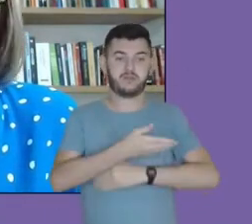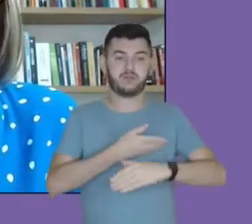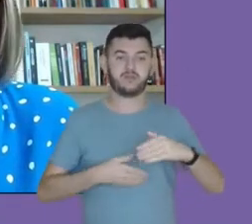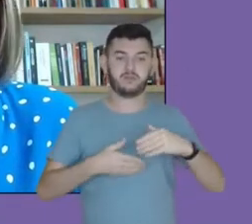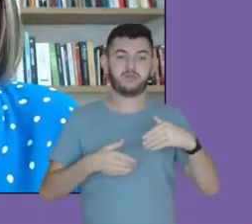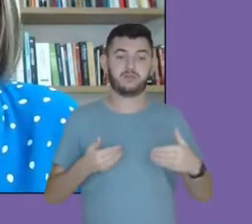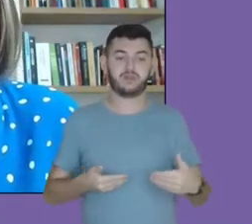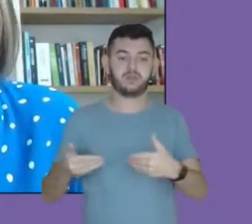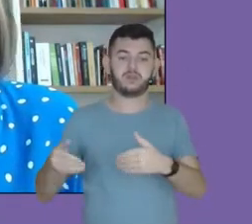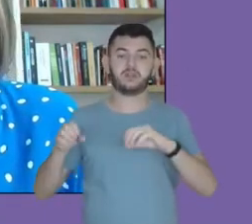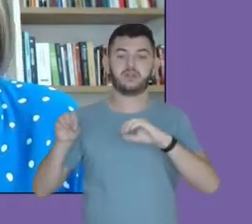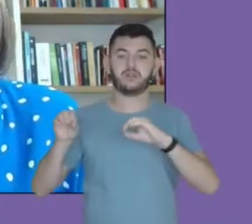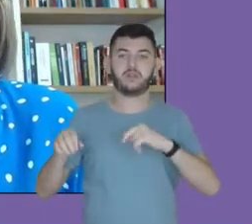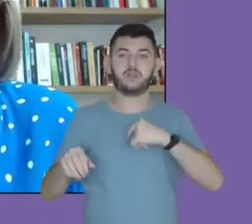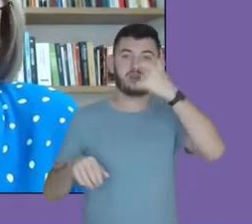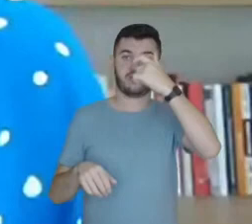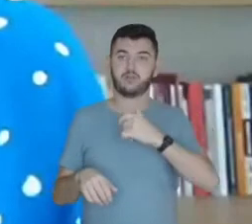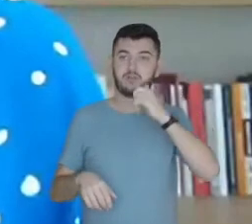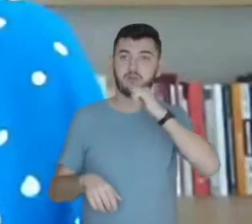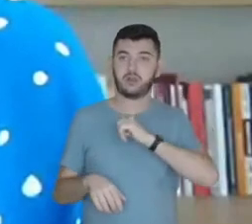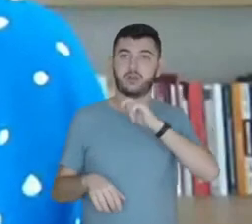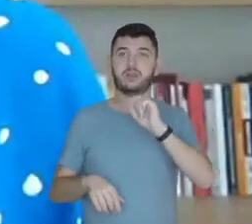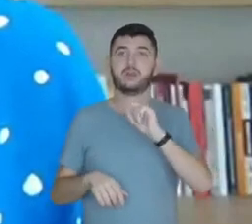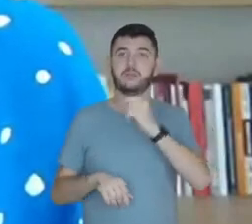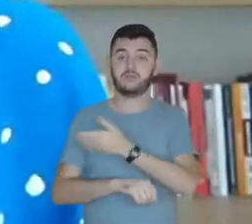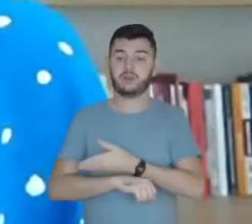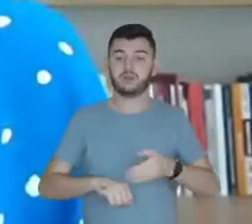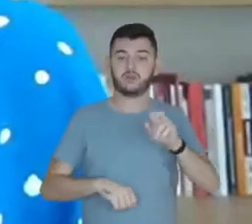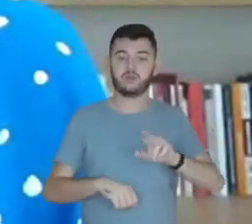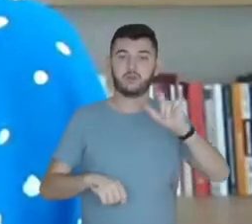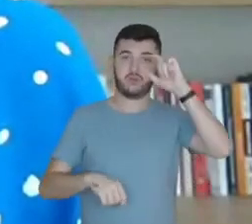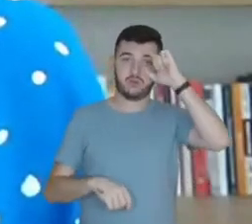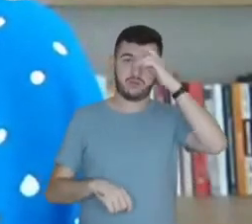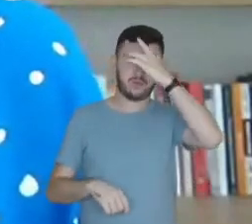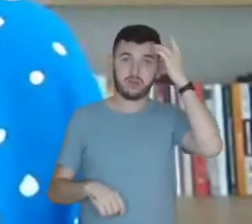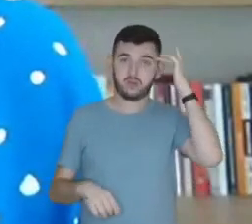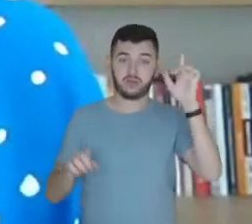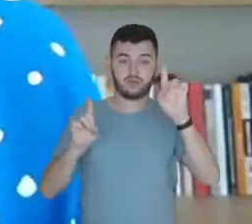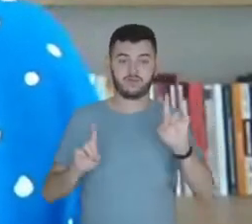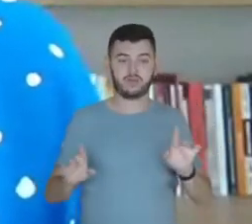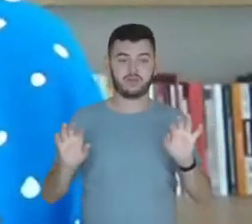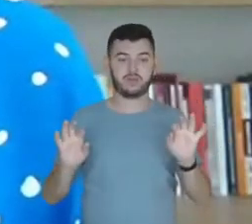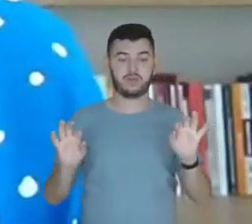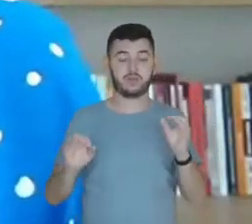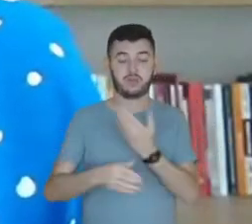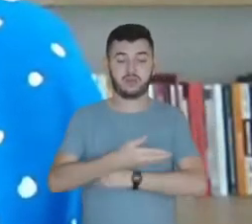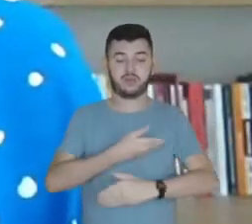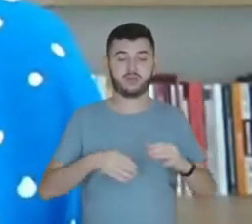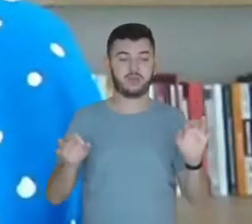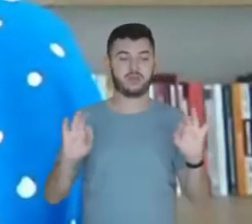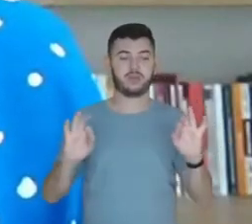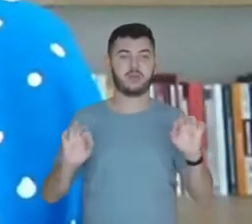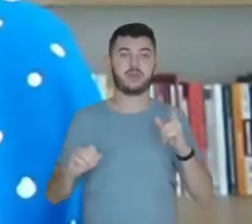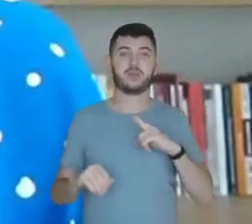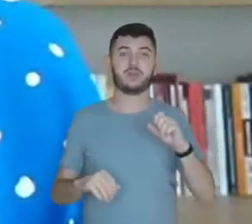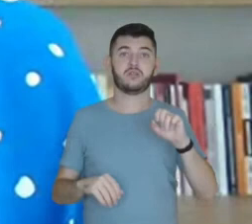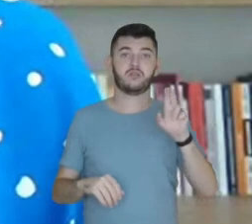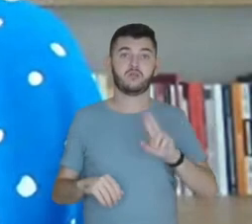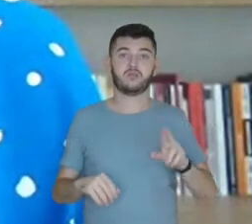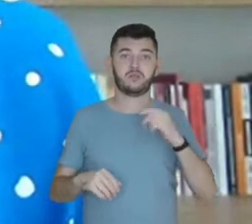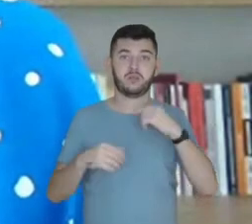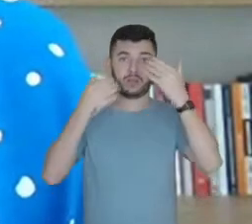branca, uso óculos, sou uma pessoa sem deficiência. Hoje estou usando tenho um cabelo castanho